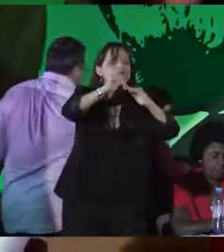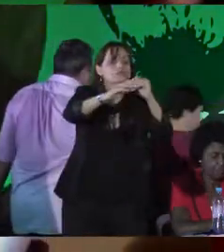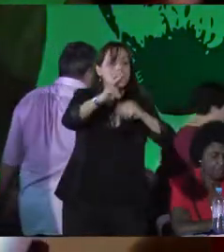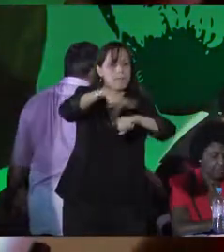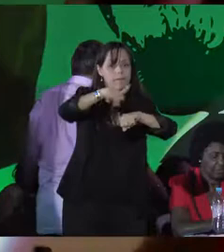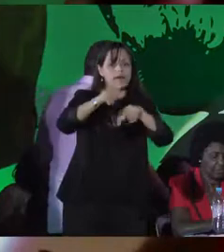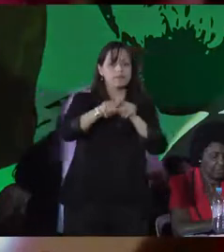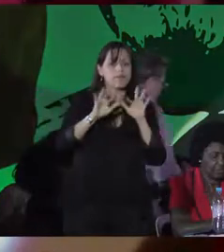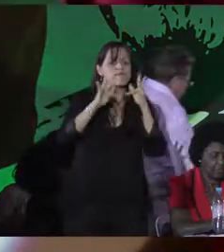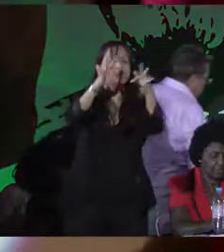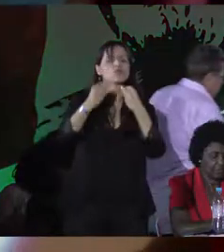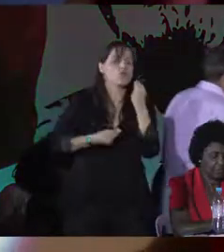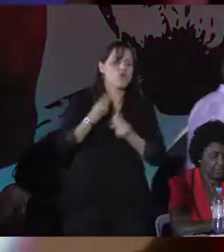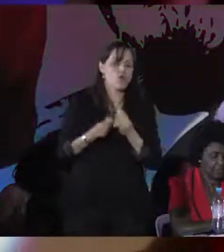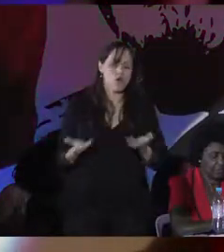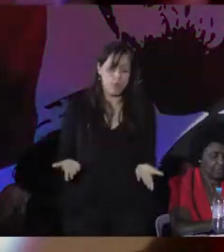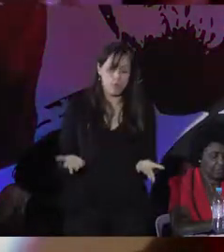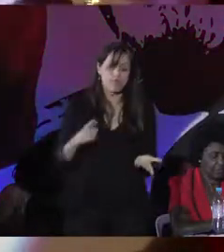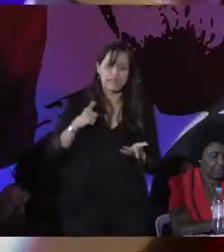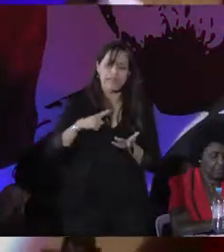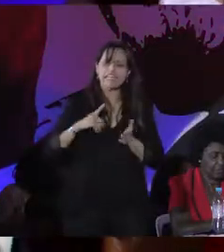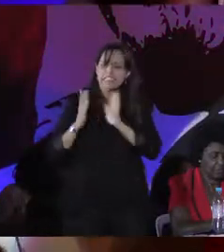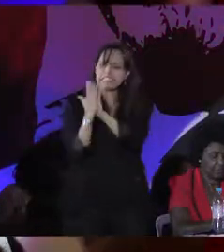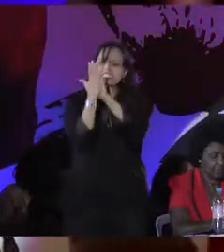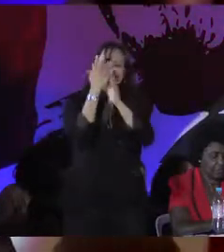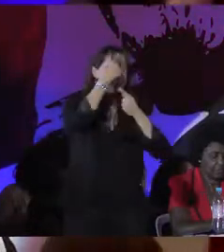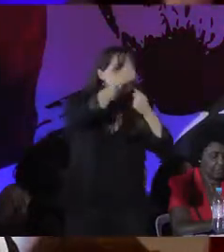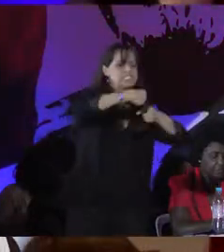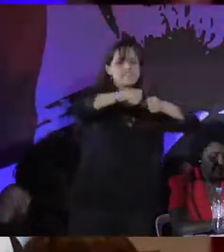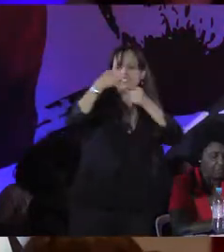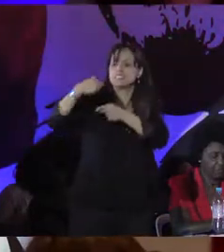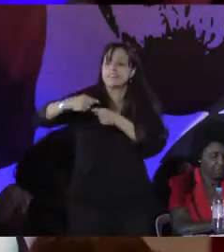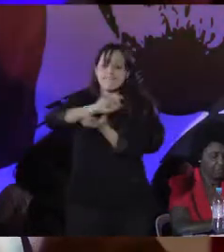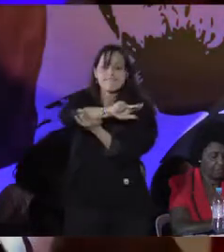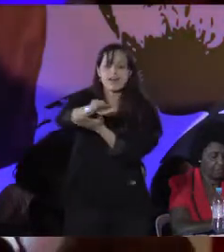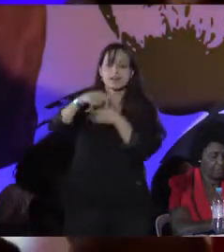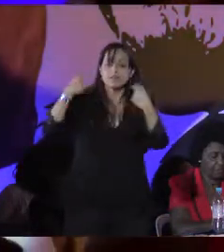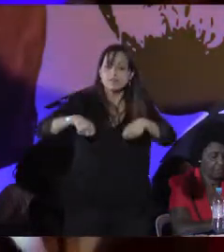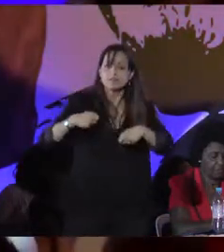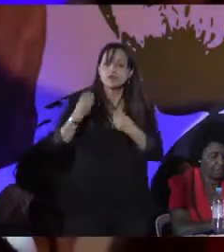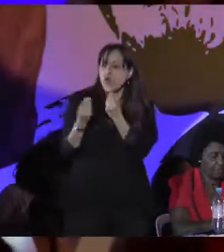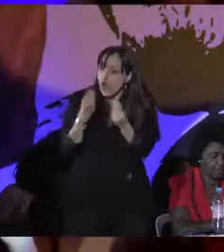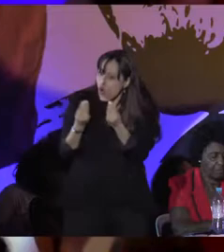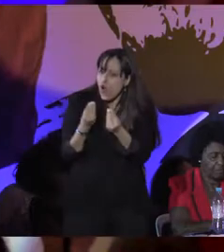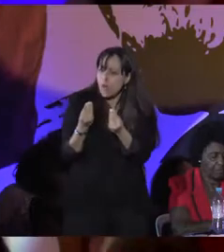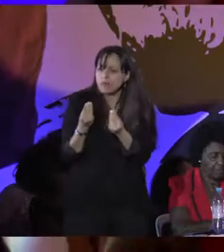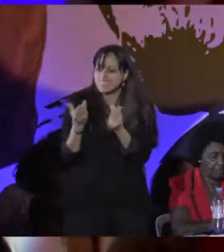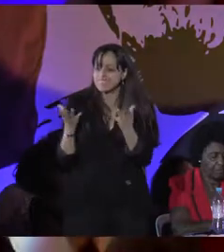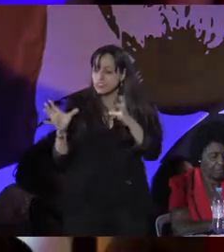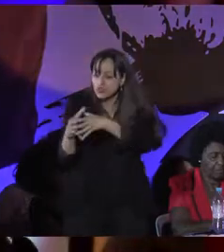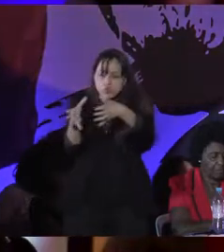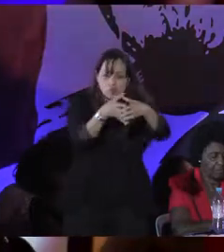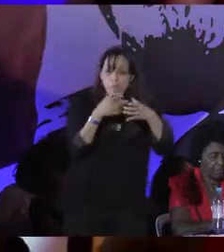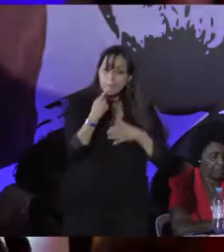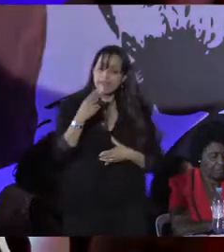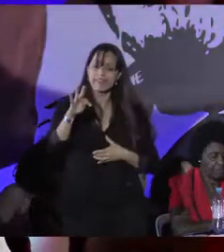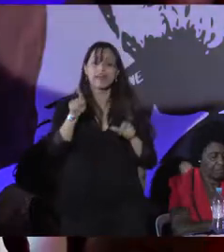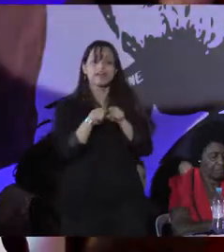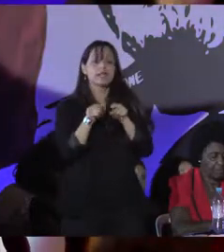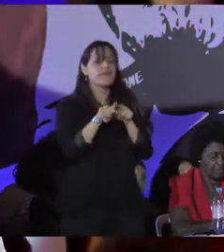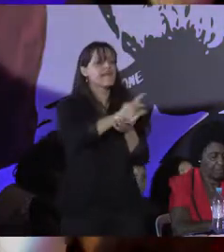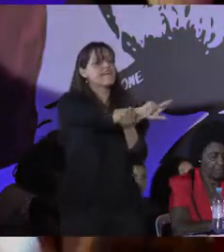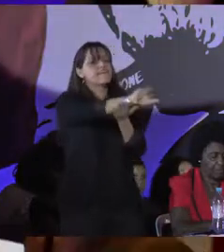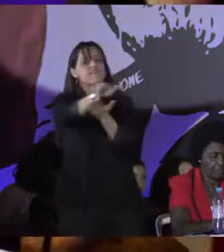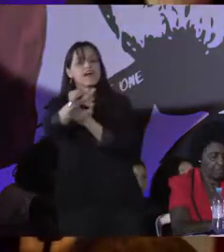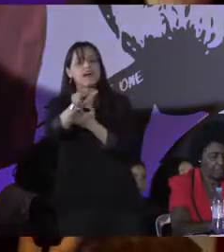no futuro do nosso país. Os desafios são imensos e nós precisamos de organizações como o PT e como os movimentos